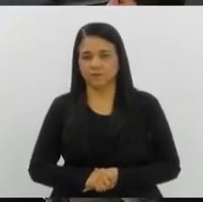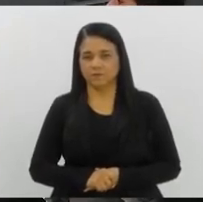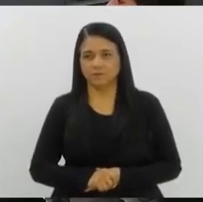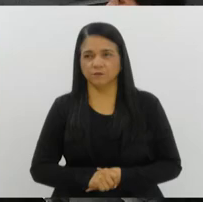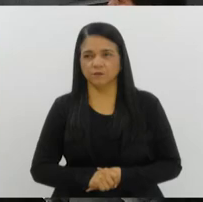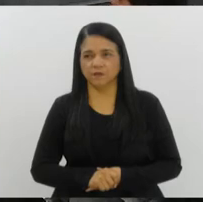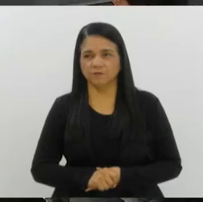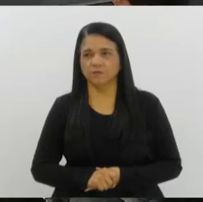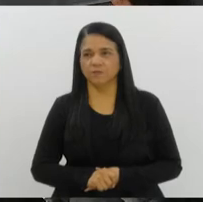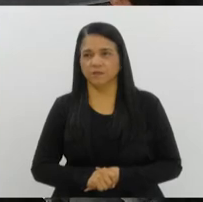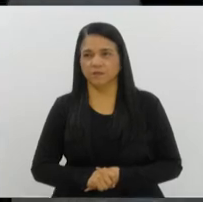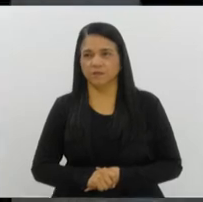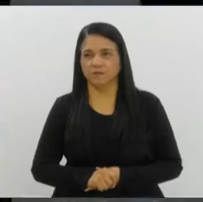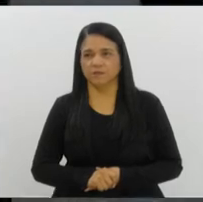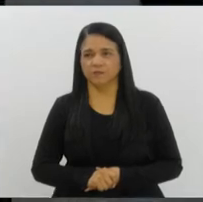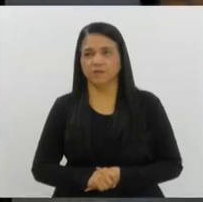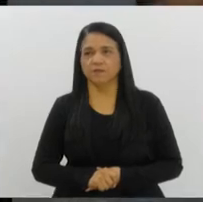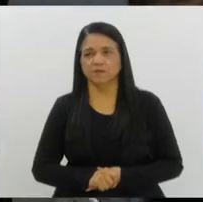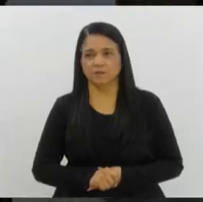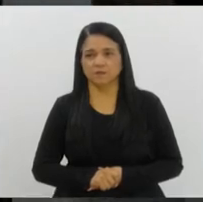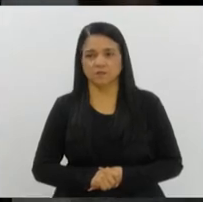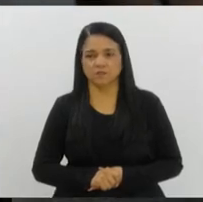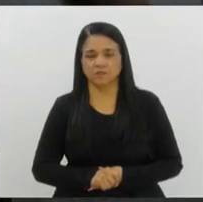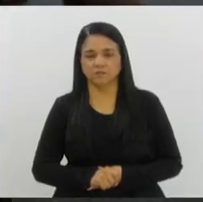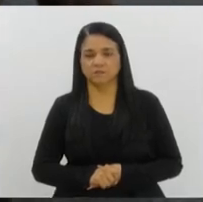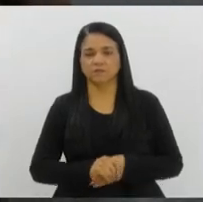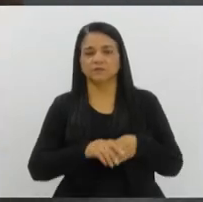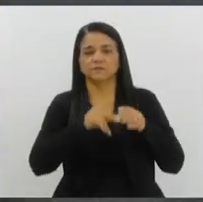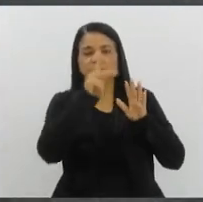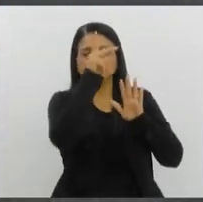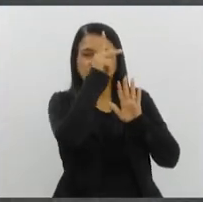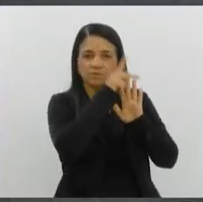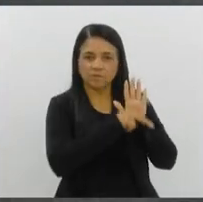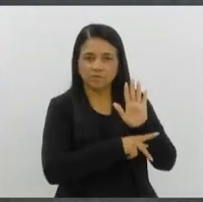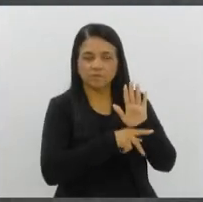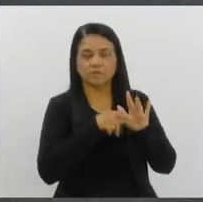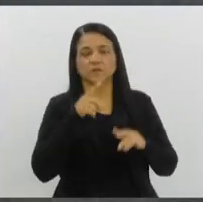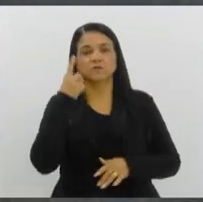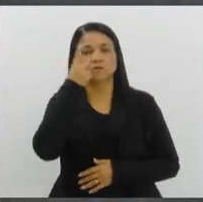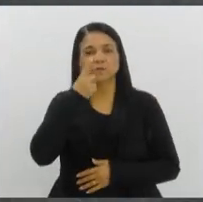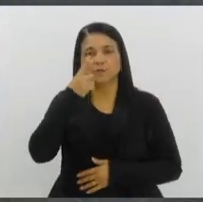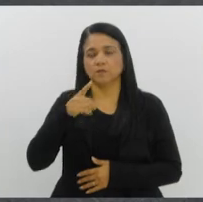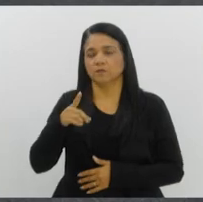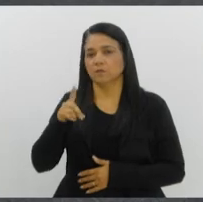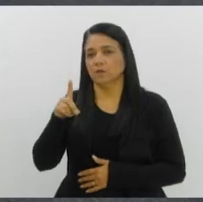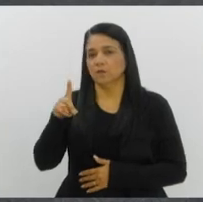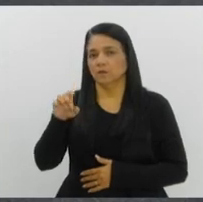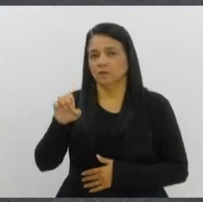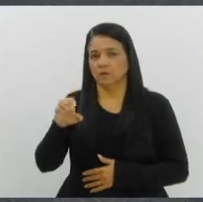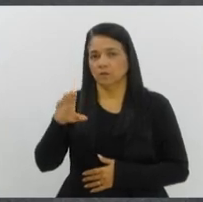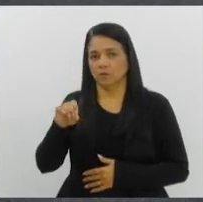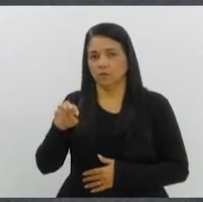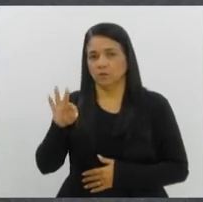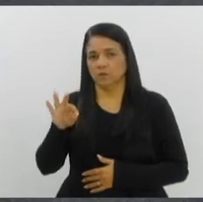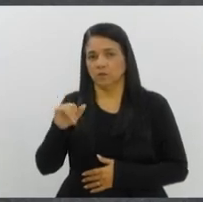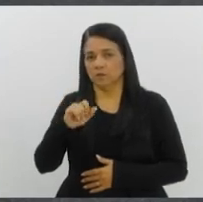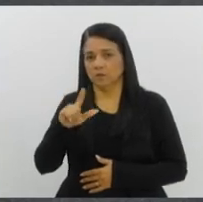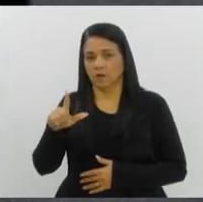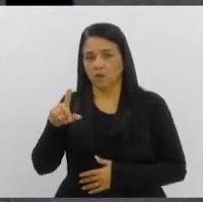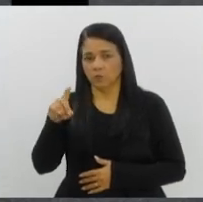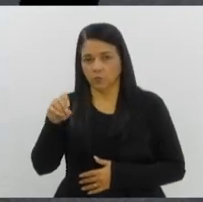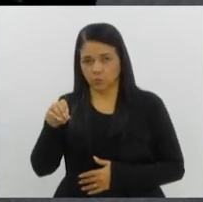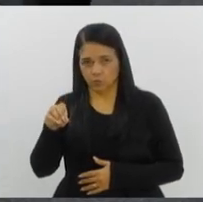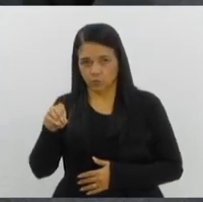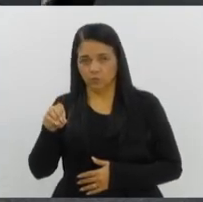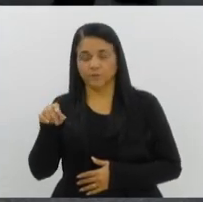Oi? Foi. Bom, esse projeto do Dr. Deodalto, acho que é bastante salutar. Vejo aqui, inclusive, o deputado